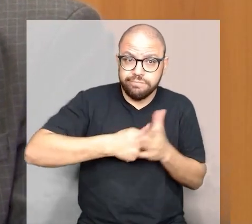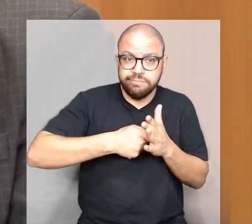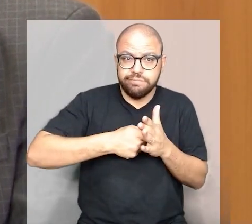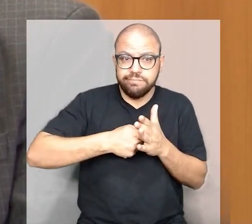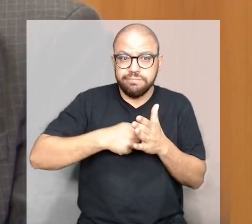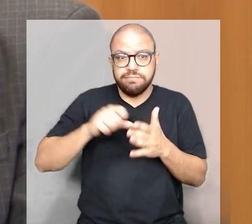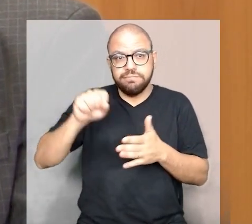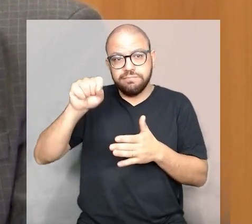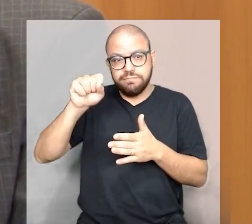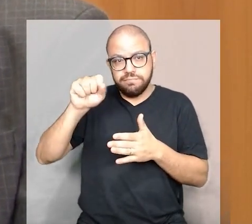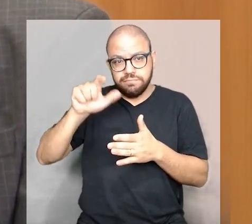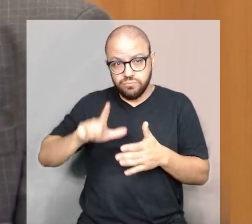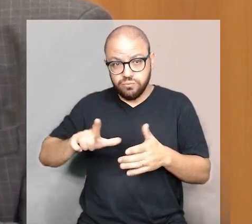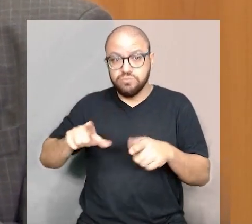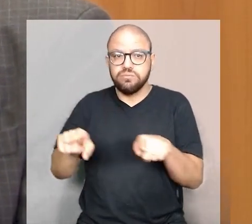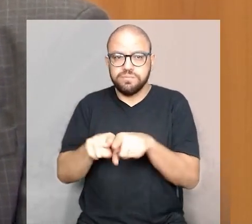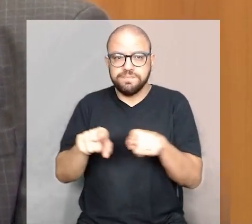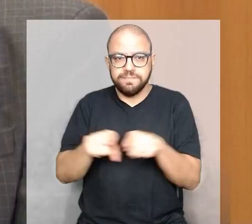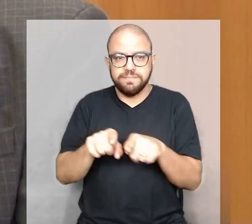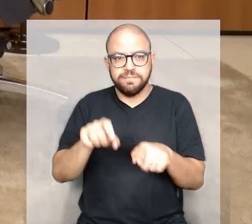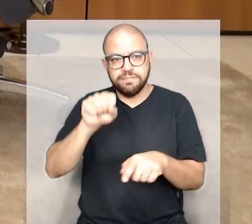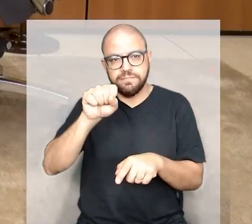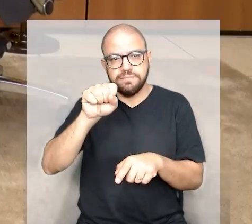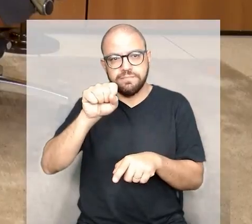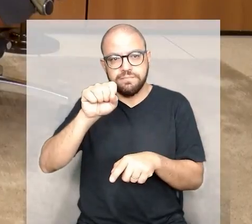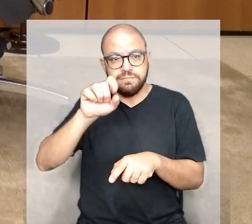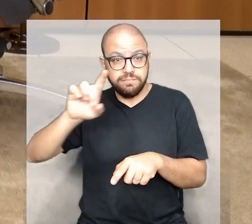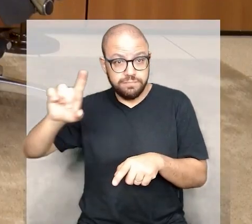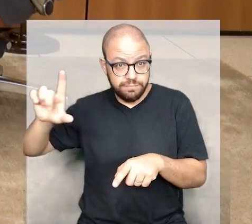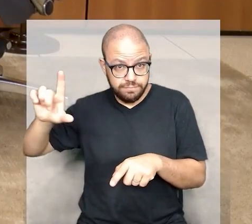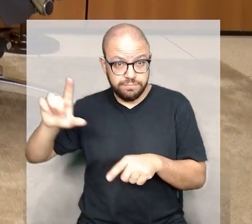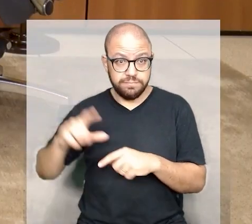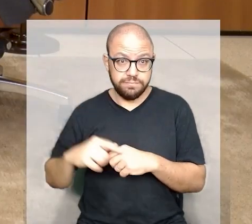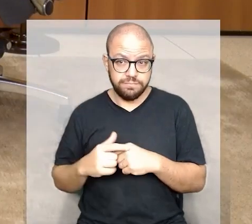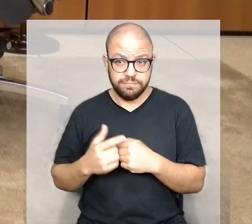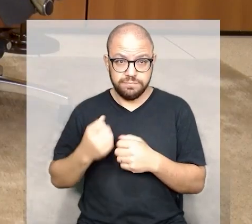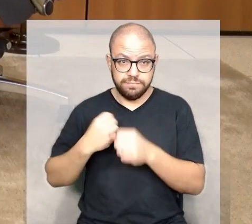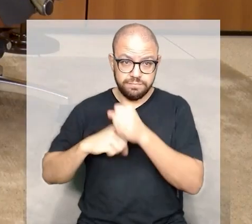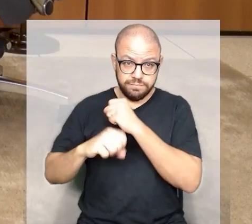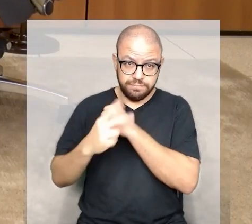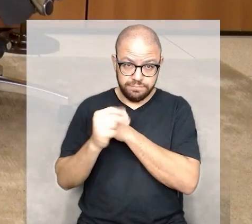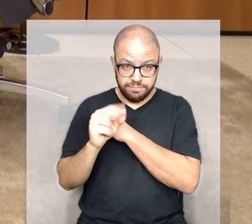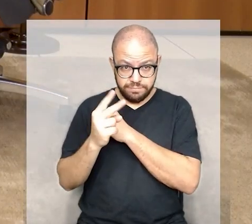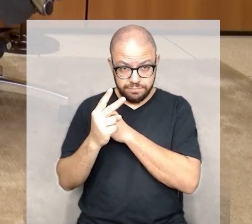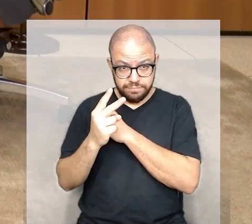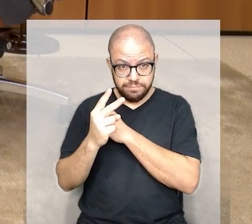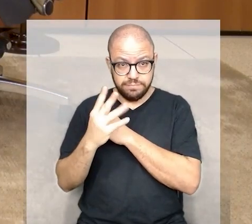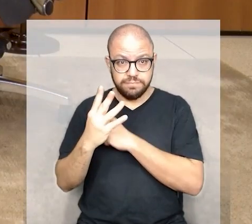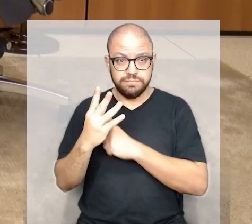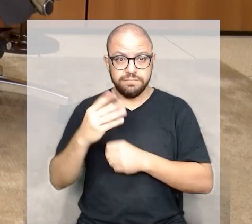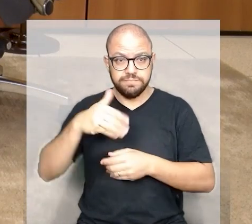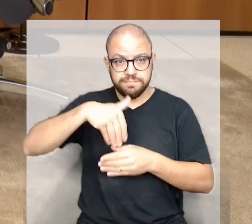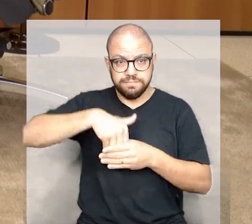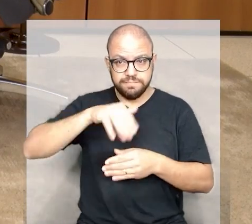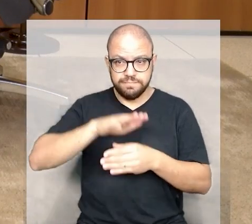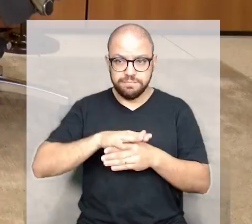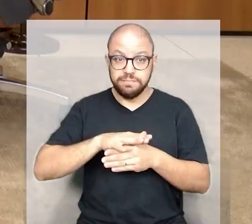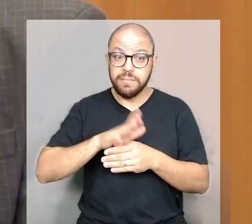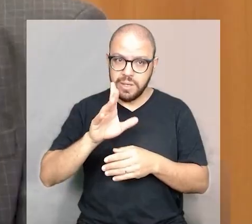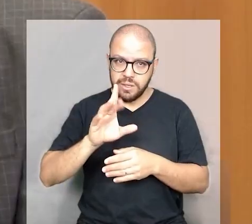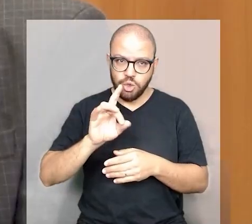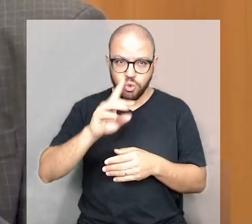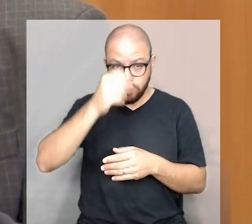terminou representando por exemplo, o maior número de denúncias foi da região sul e sudeste. No